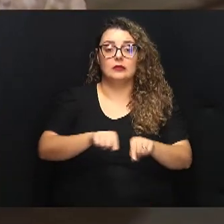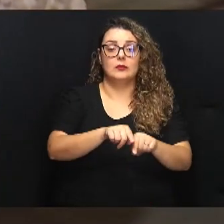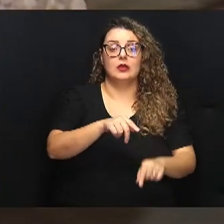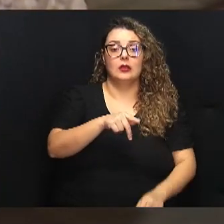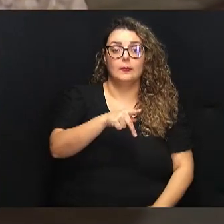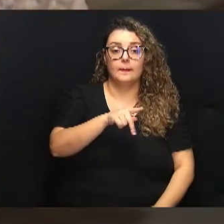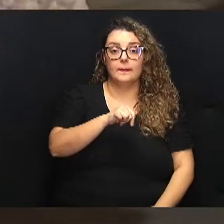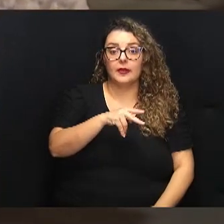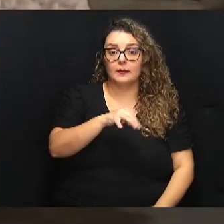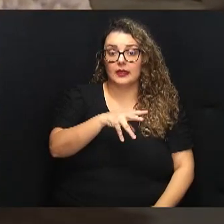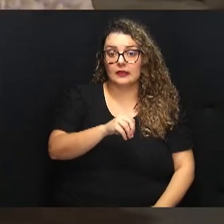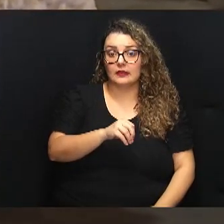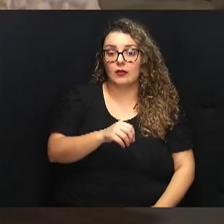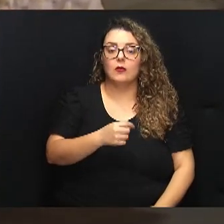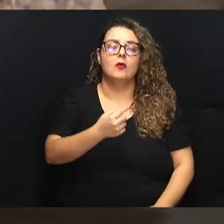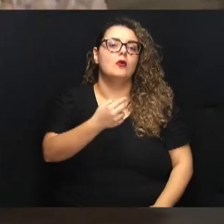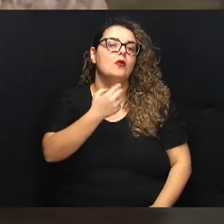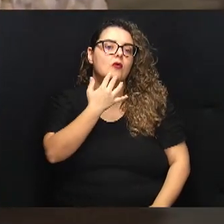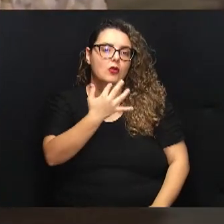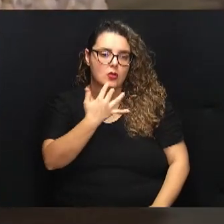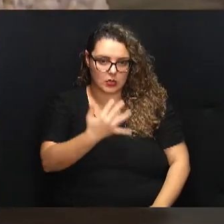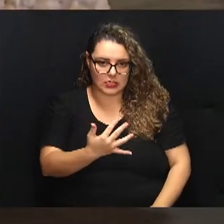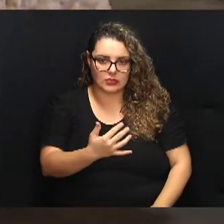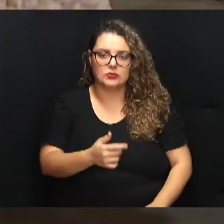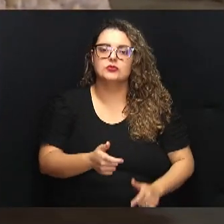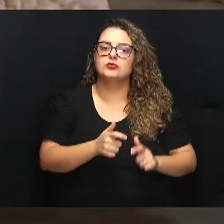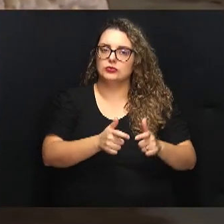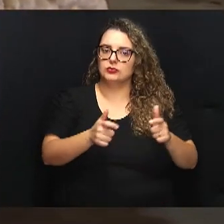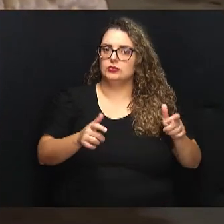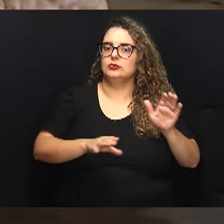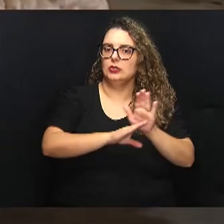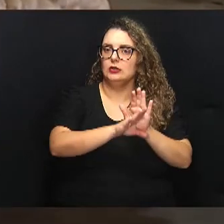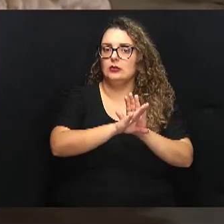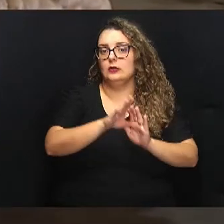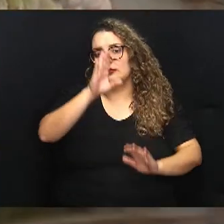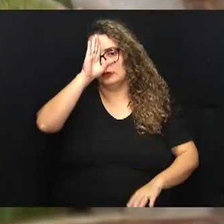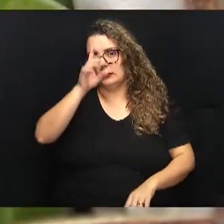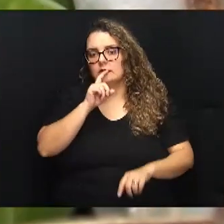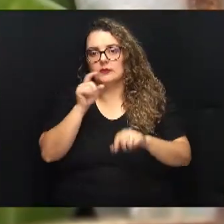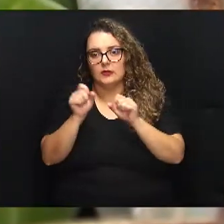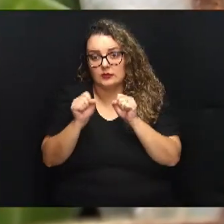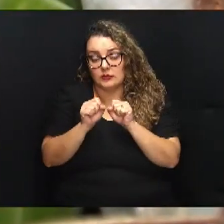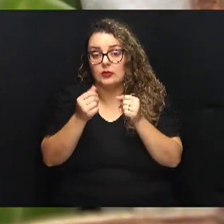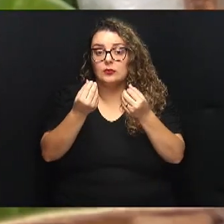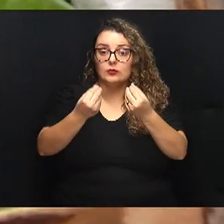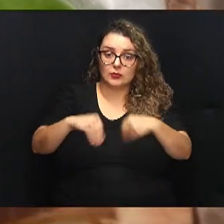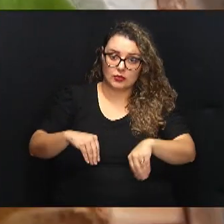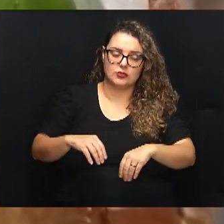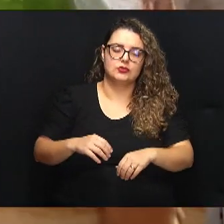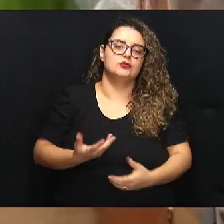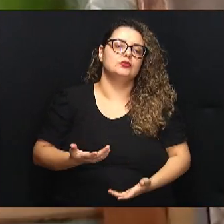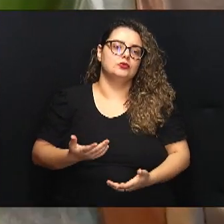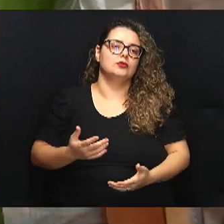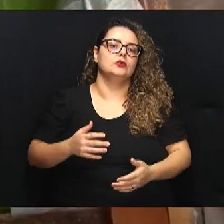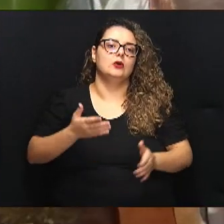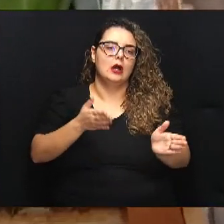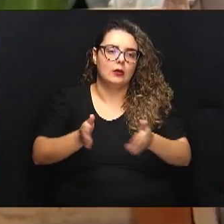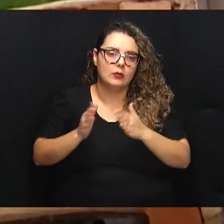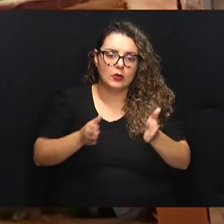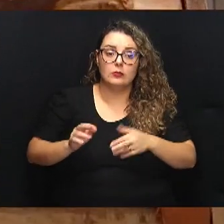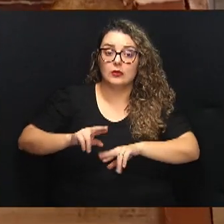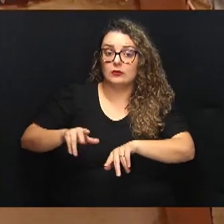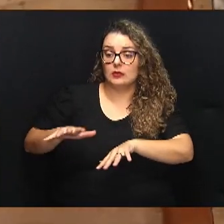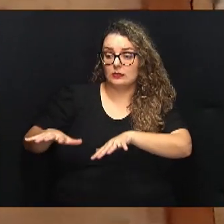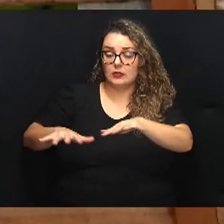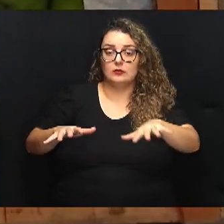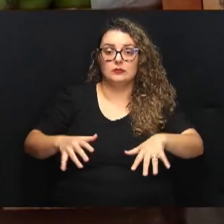eles continuam subindo. Esses principalmente pelo clima frio que prejudicou a produção. Várias regiões tiveram queimas